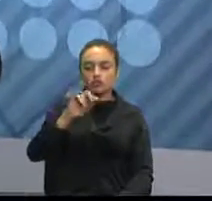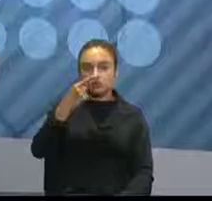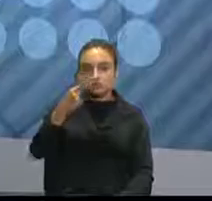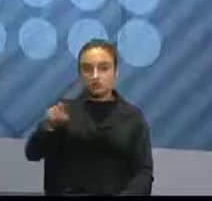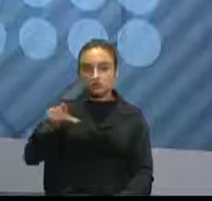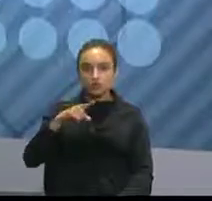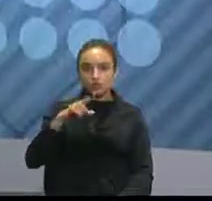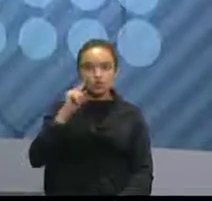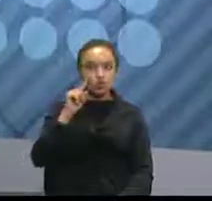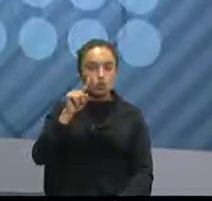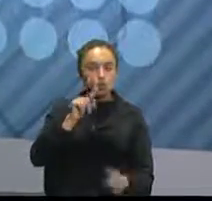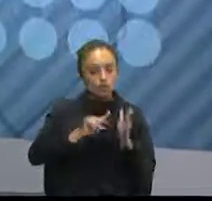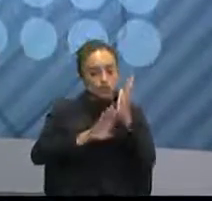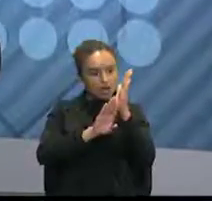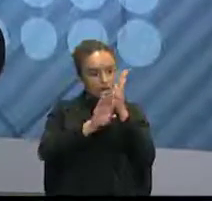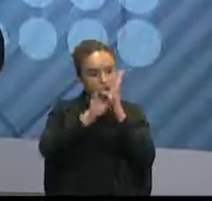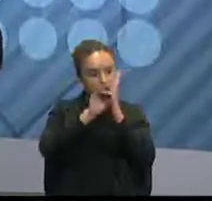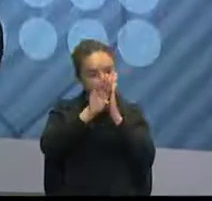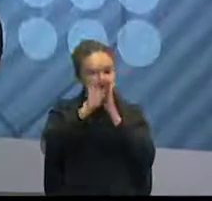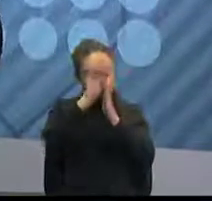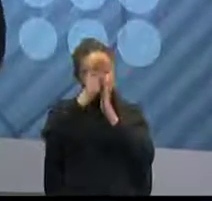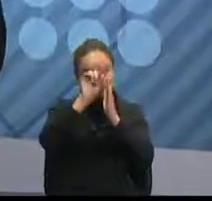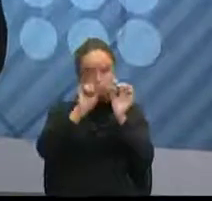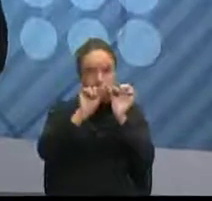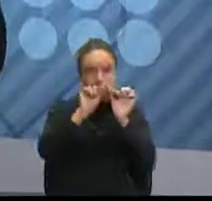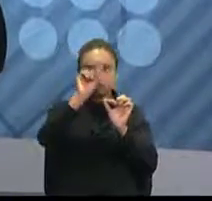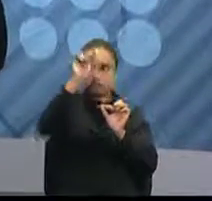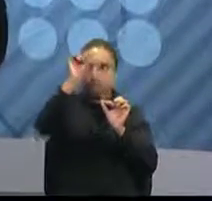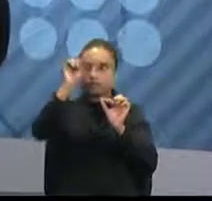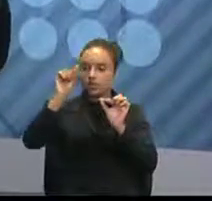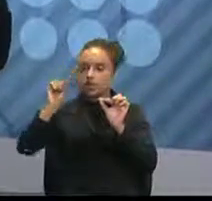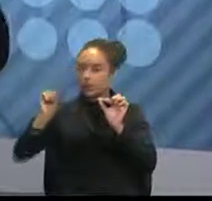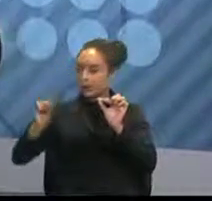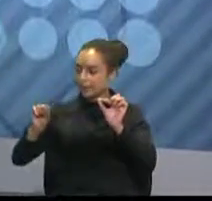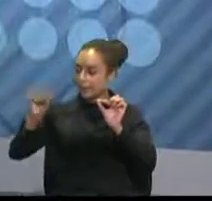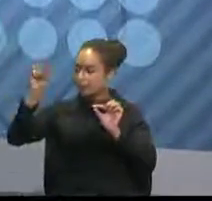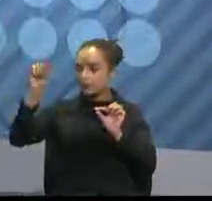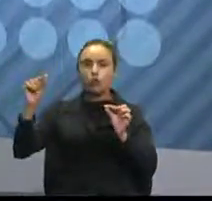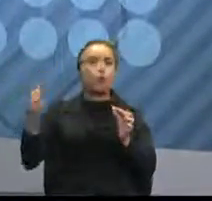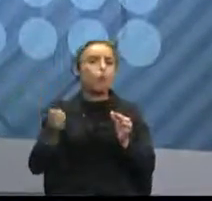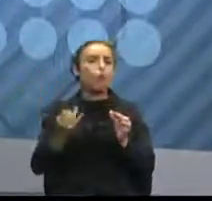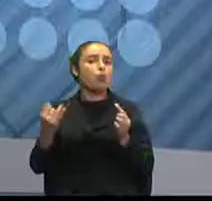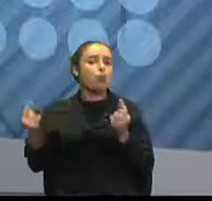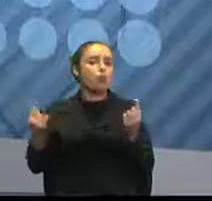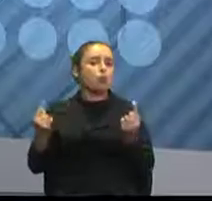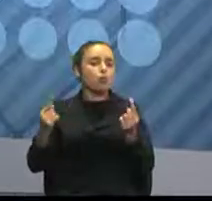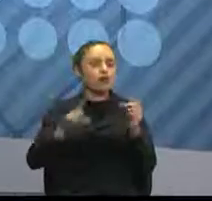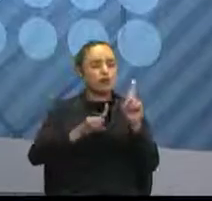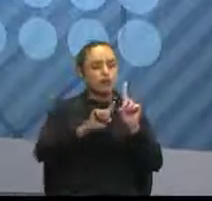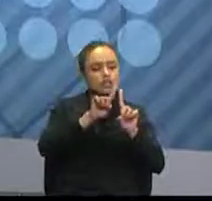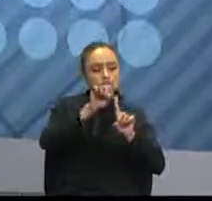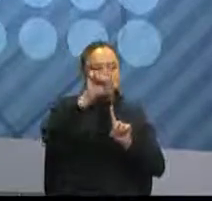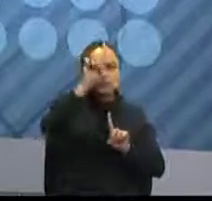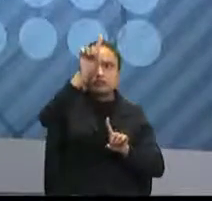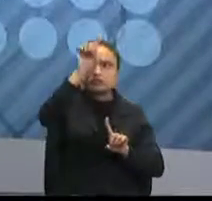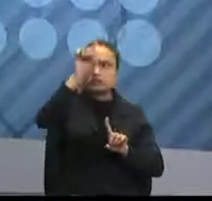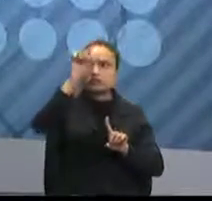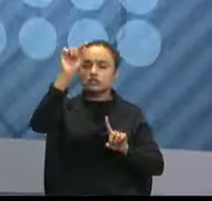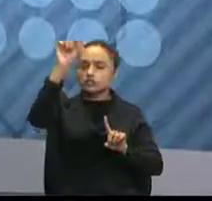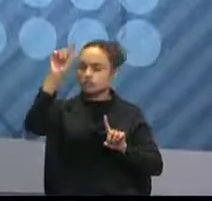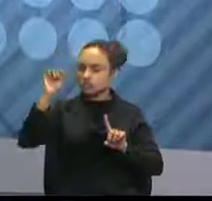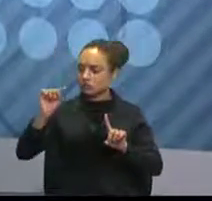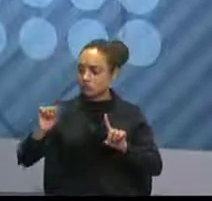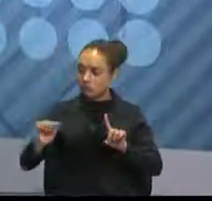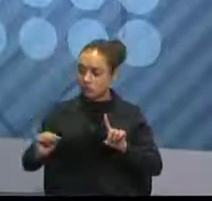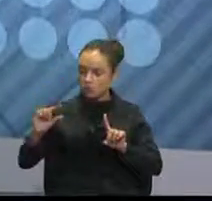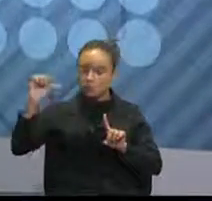à média quanto mais ampla e dá quando uma amplitude ou seja quanto maior a alta ou quanto na hora abaixo ou